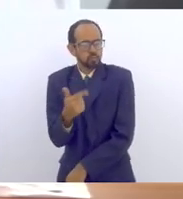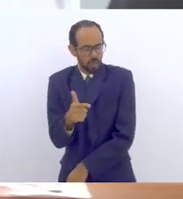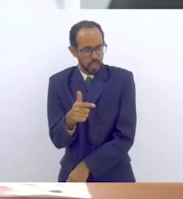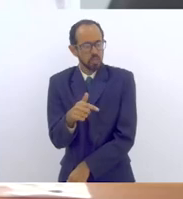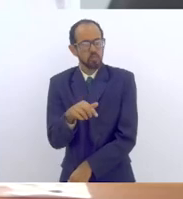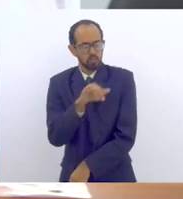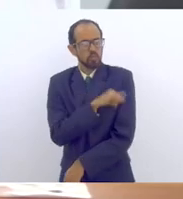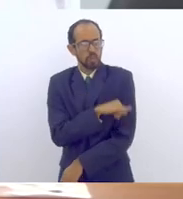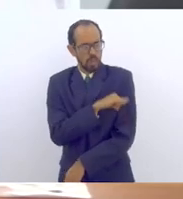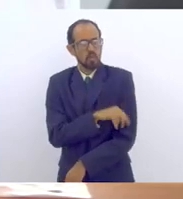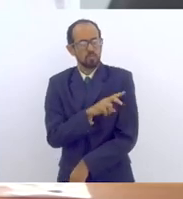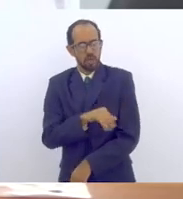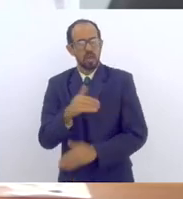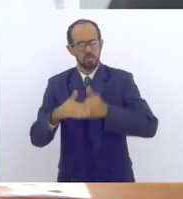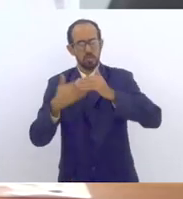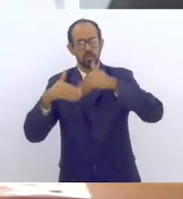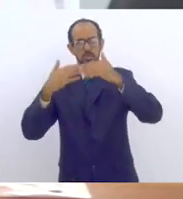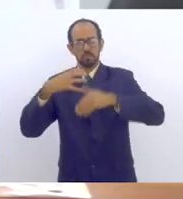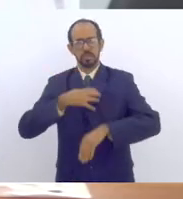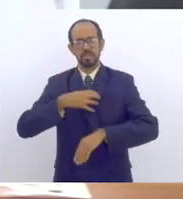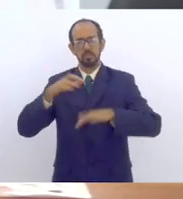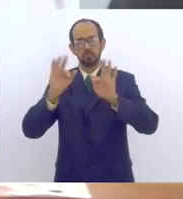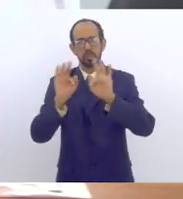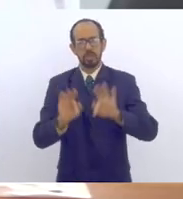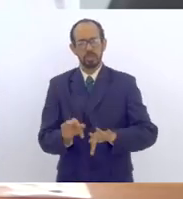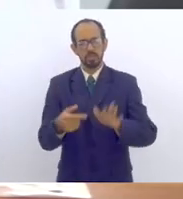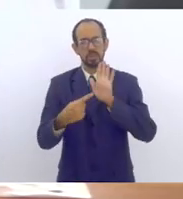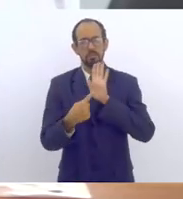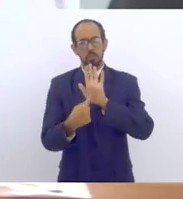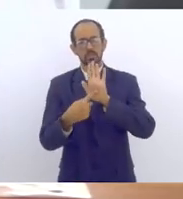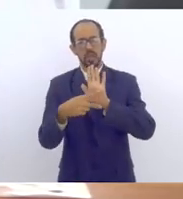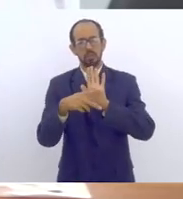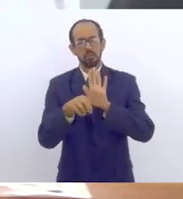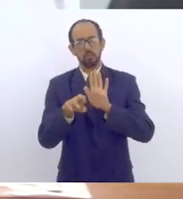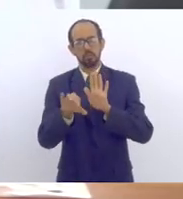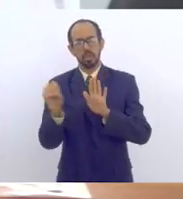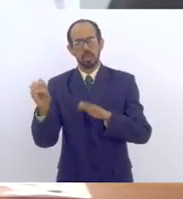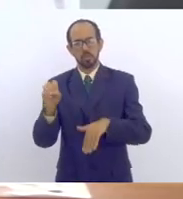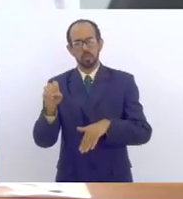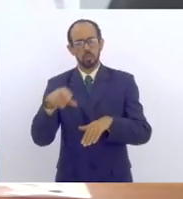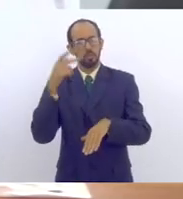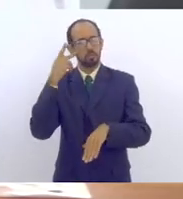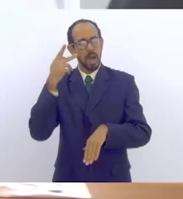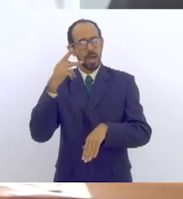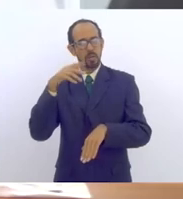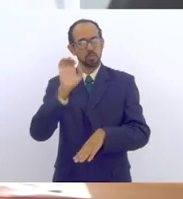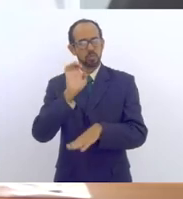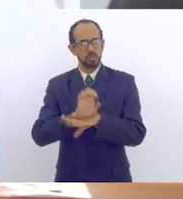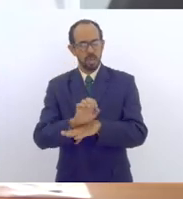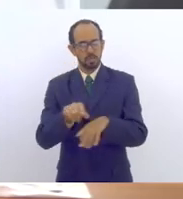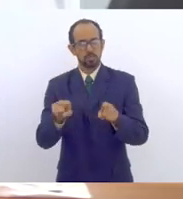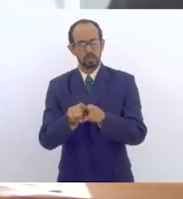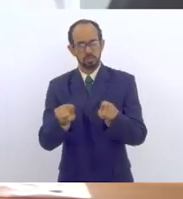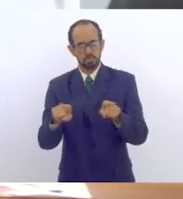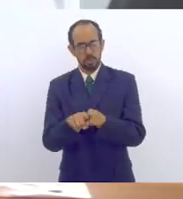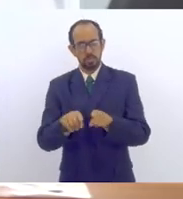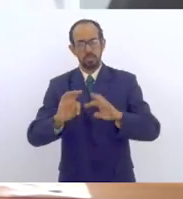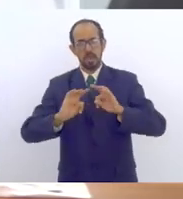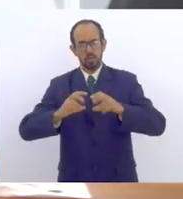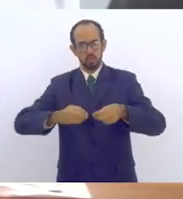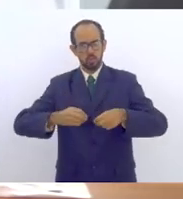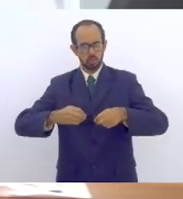feliz de ter mostrado o Pedro para o estado e para as autoridades independente da questão política